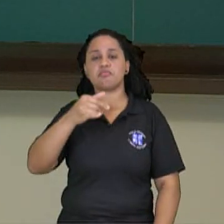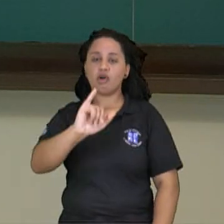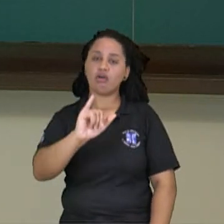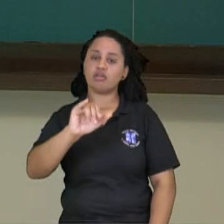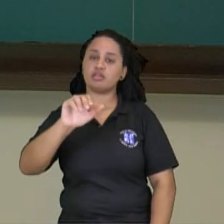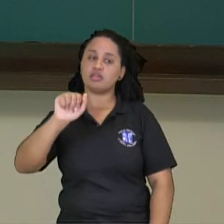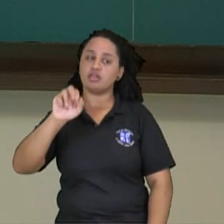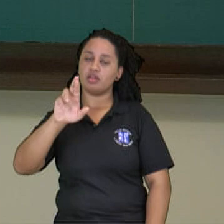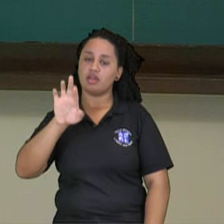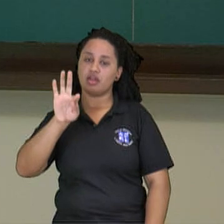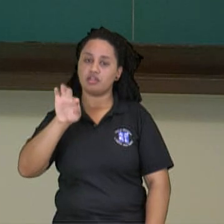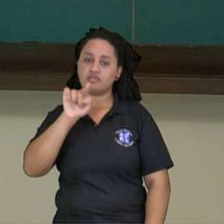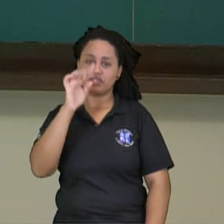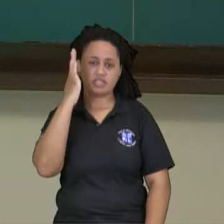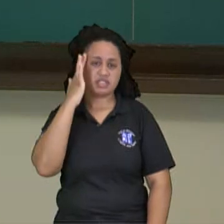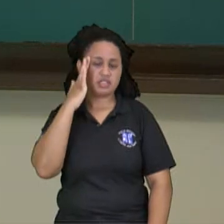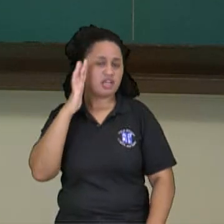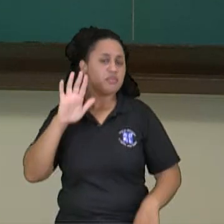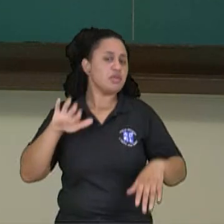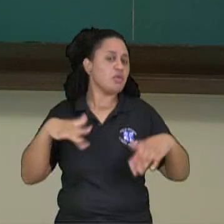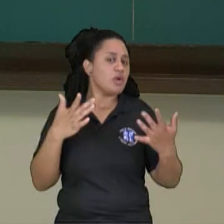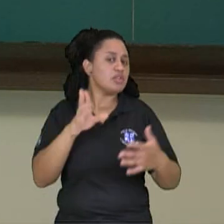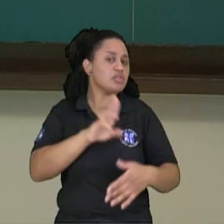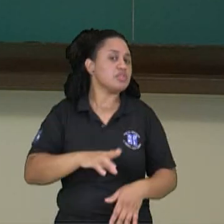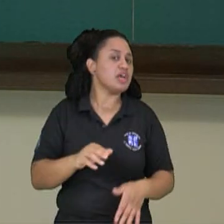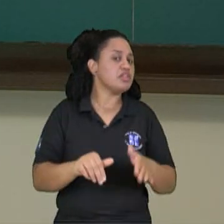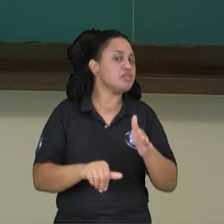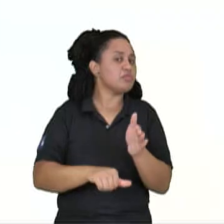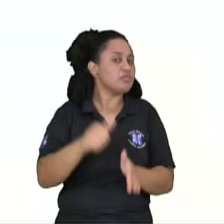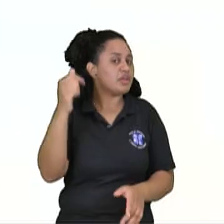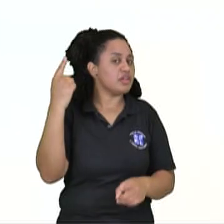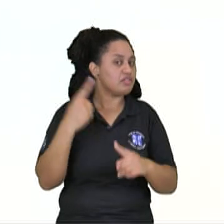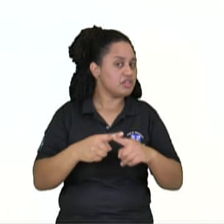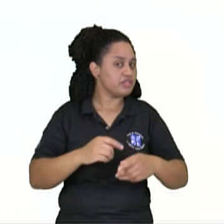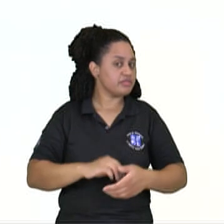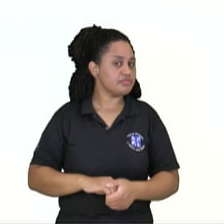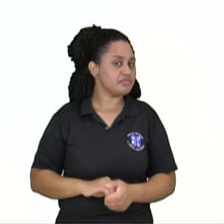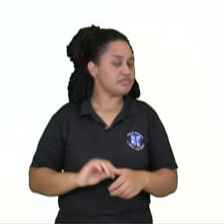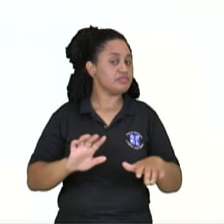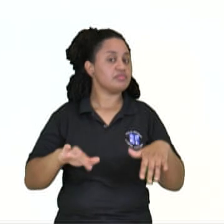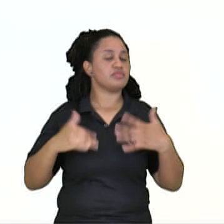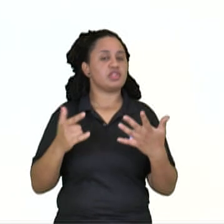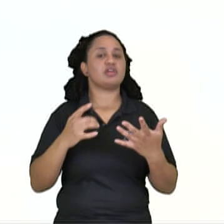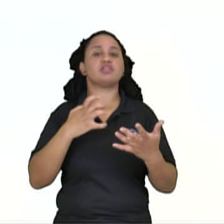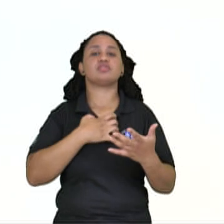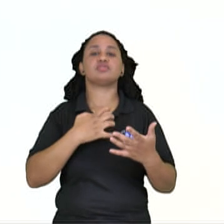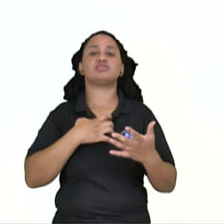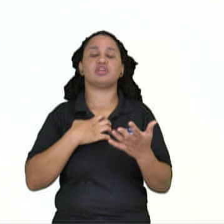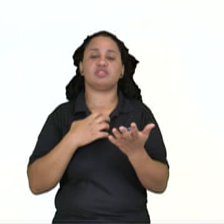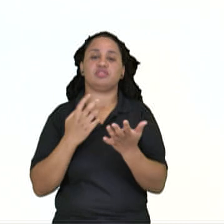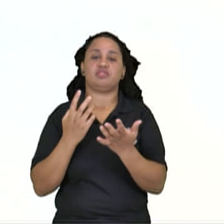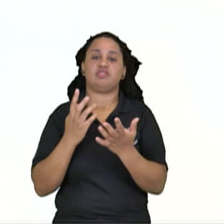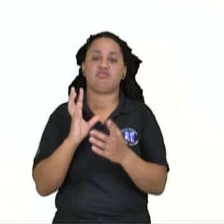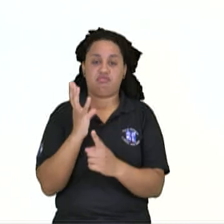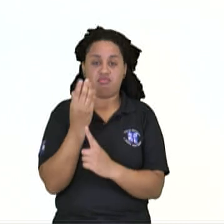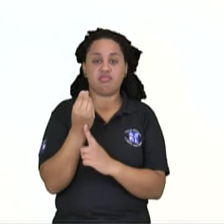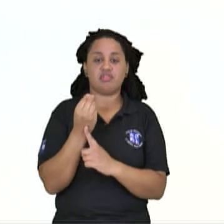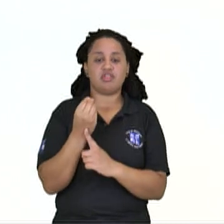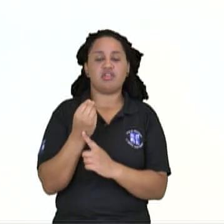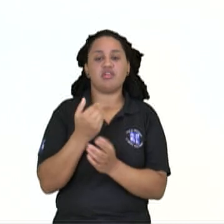usado pela primeira vez? Então, foi um estilo artístico que começou por volta de